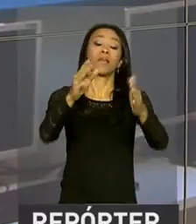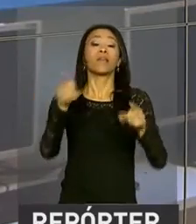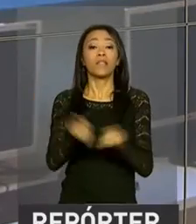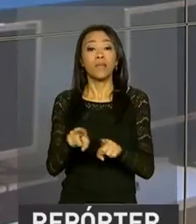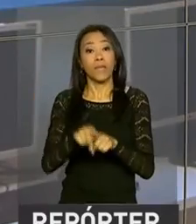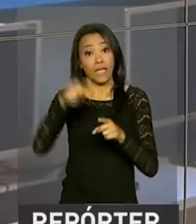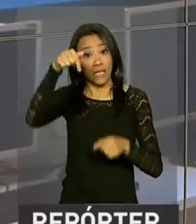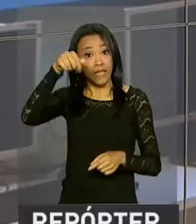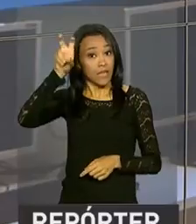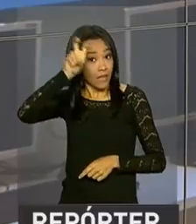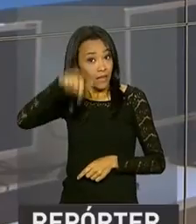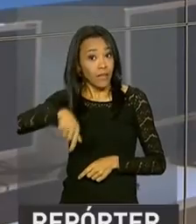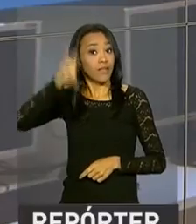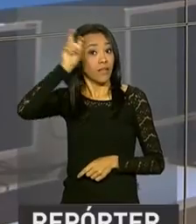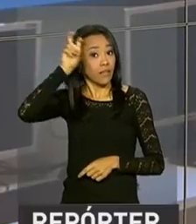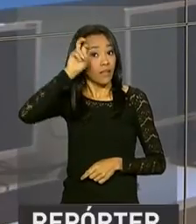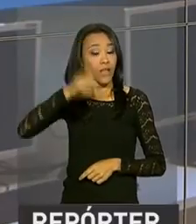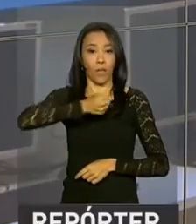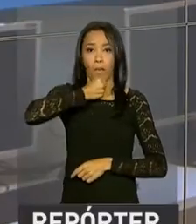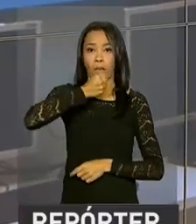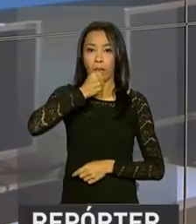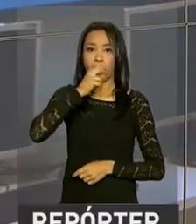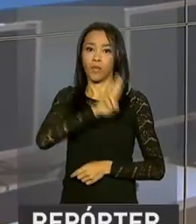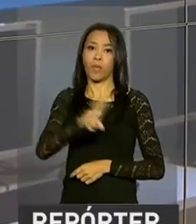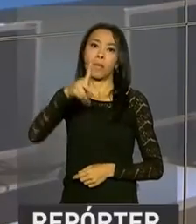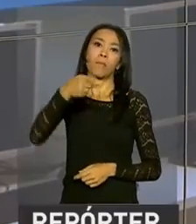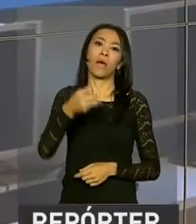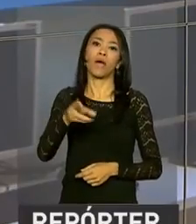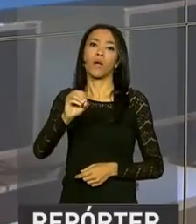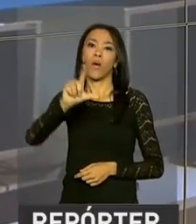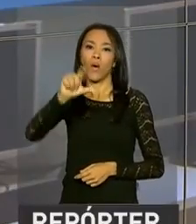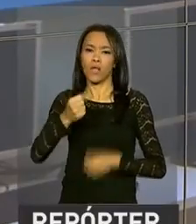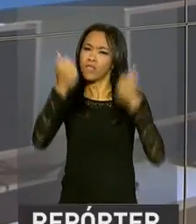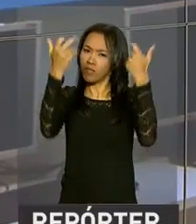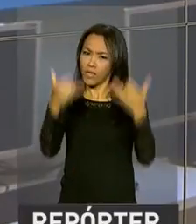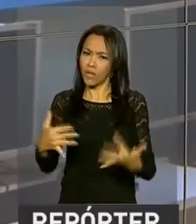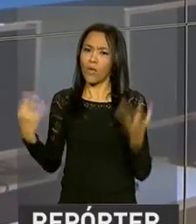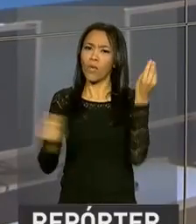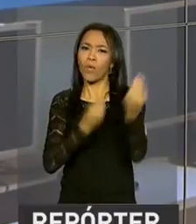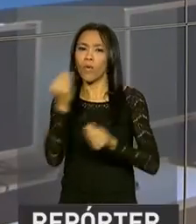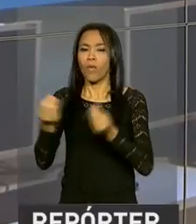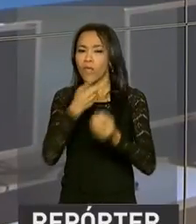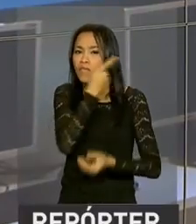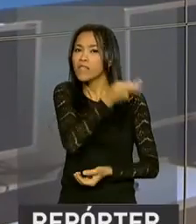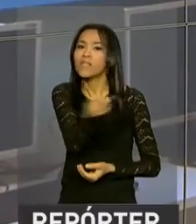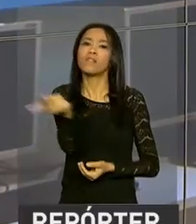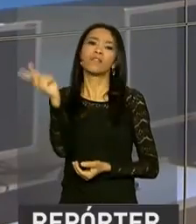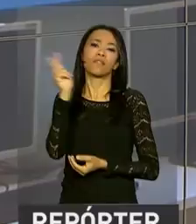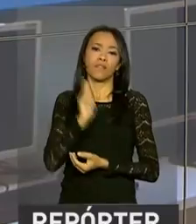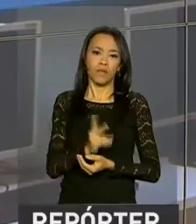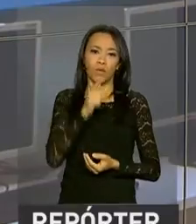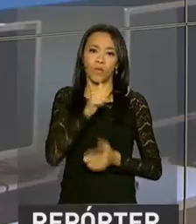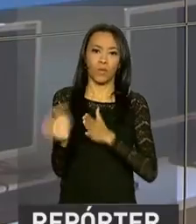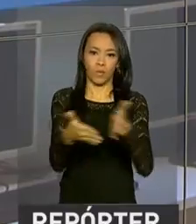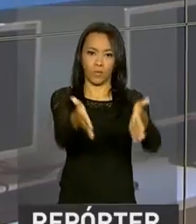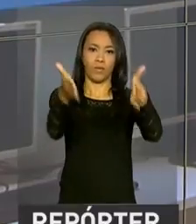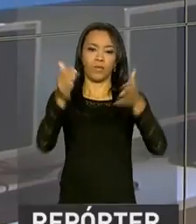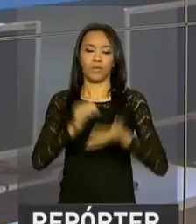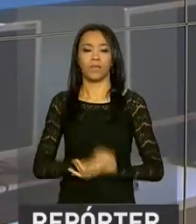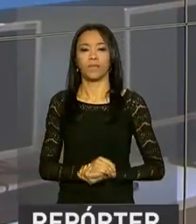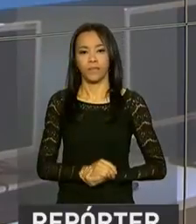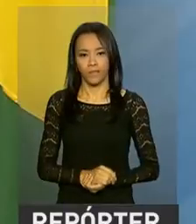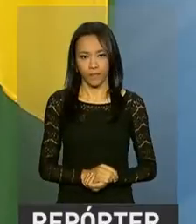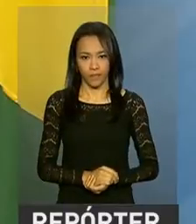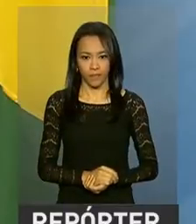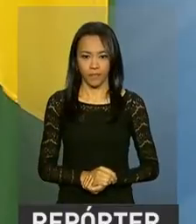da presidência alexandre paula falou sobre a visita do presidente michel temer a obras do projeto de integração do rio são francisco